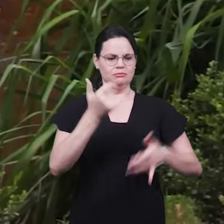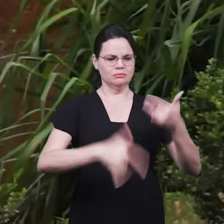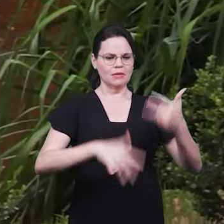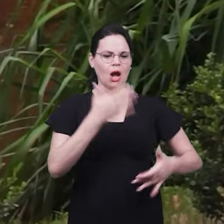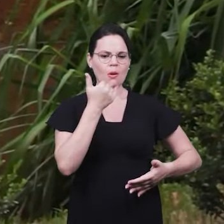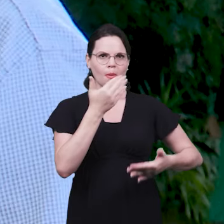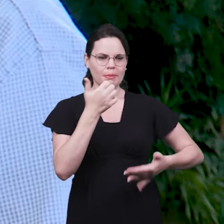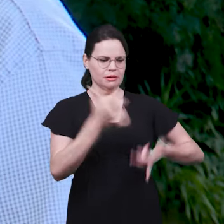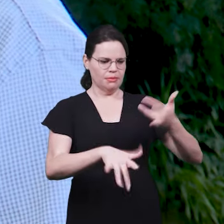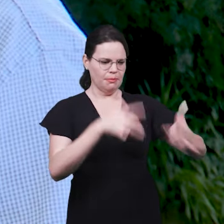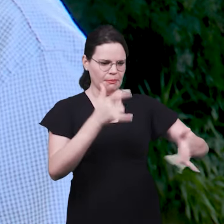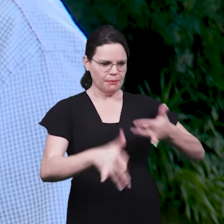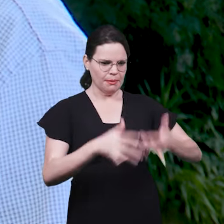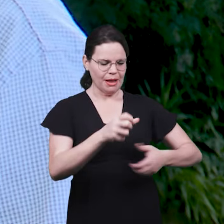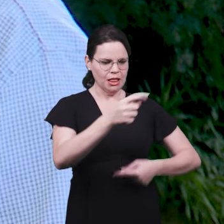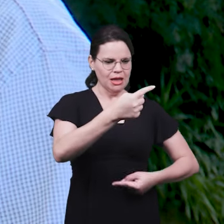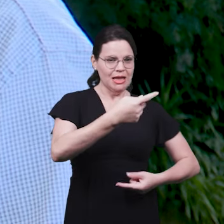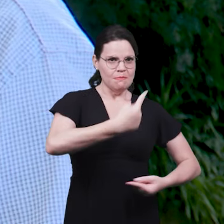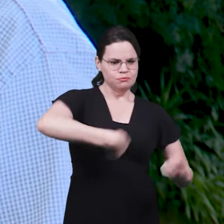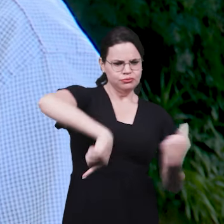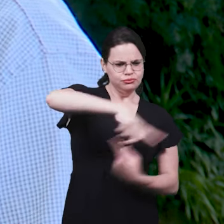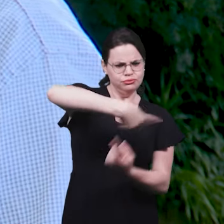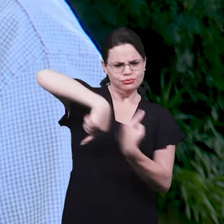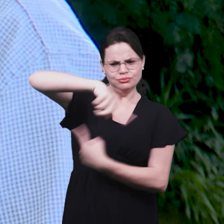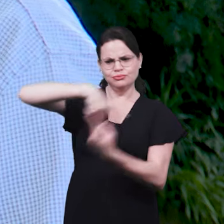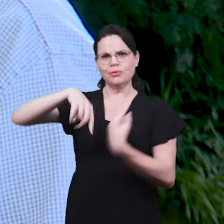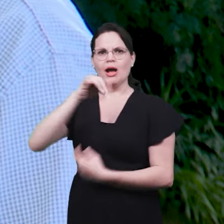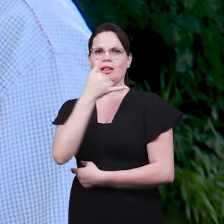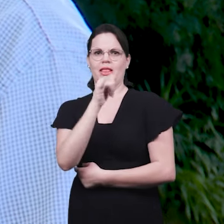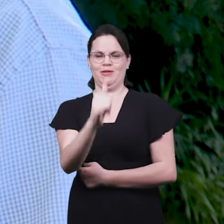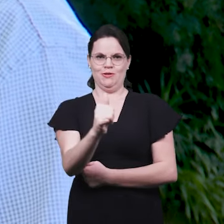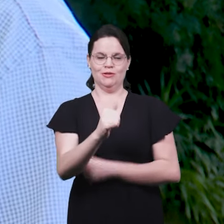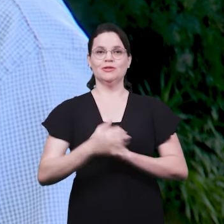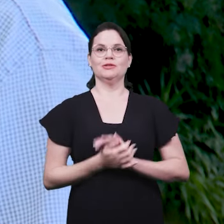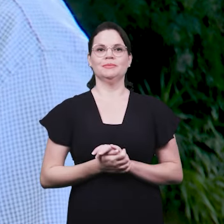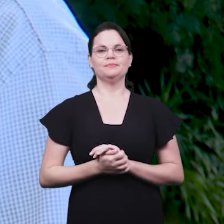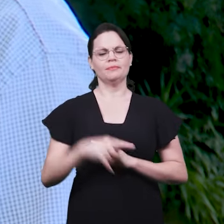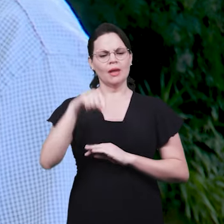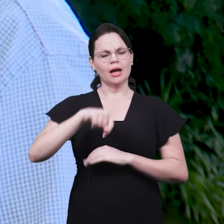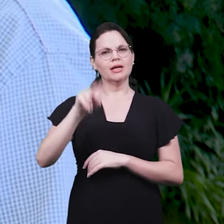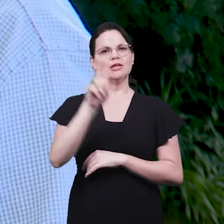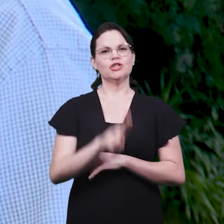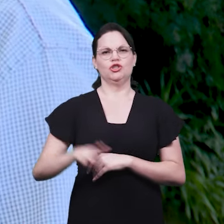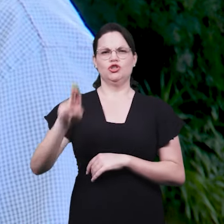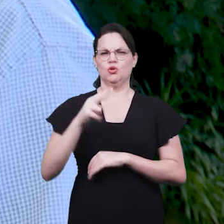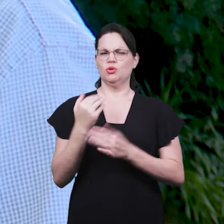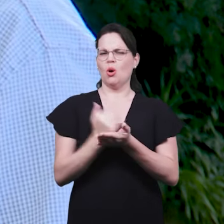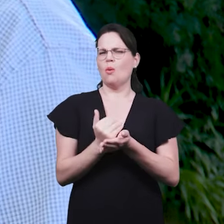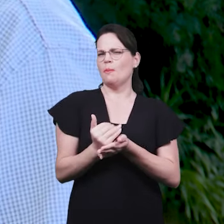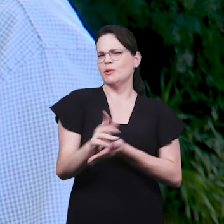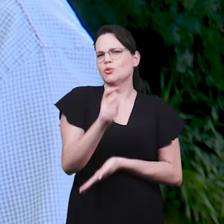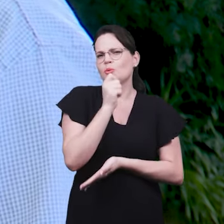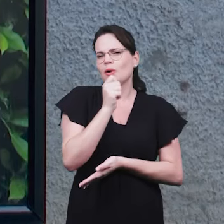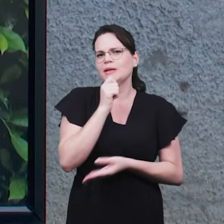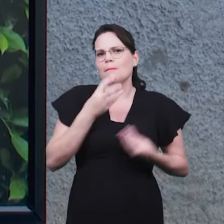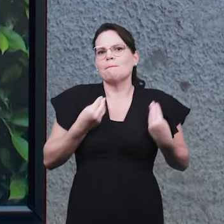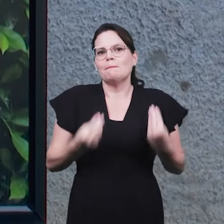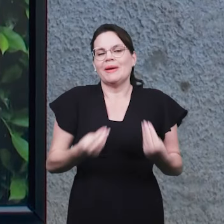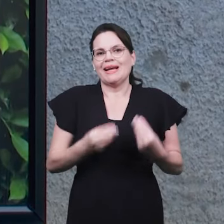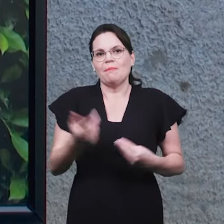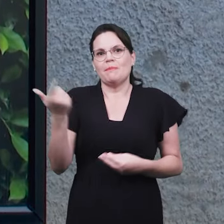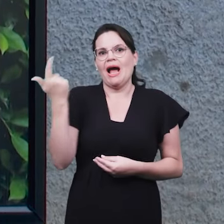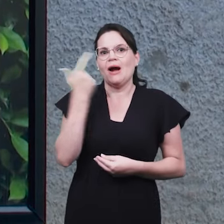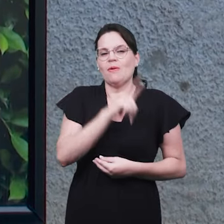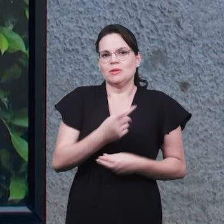em energia. Aqui no Manaim nós estamos utilizando ele em caráter embrionário para produzir gás.